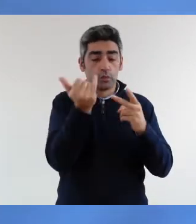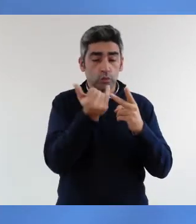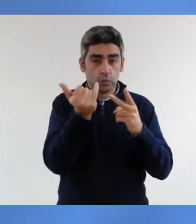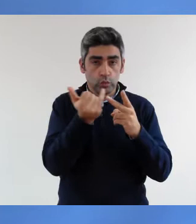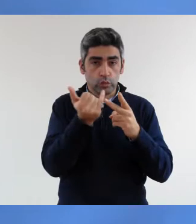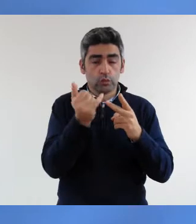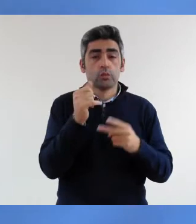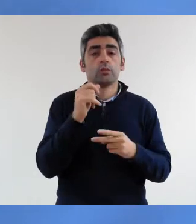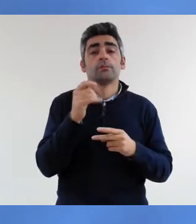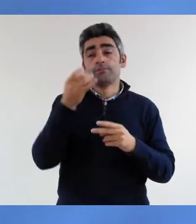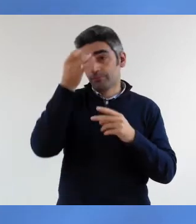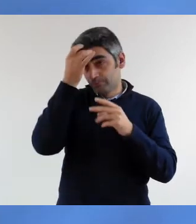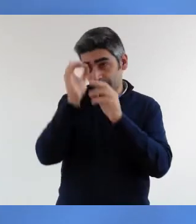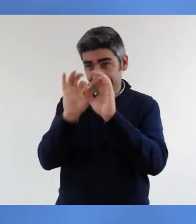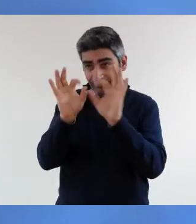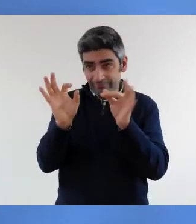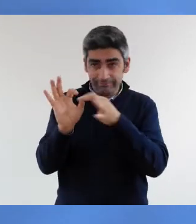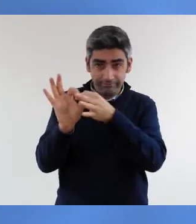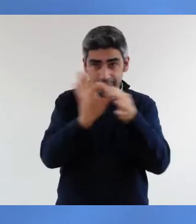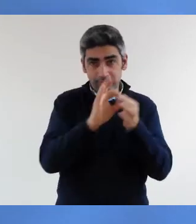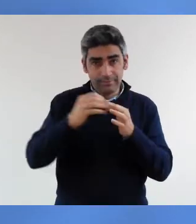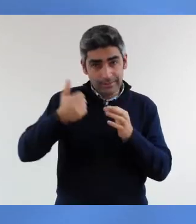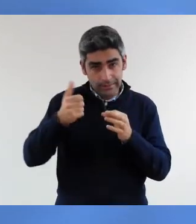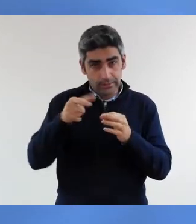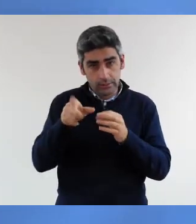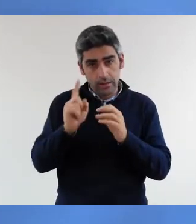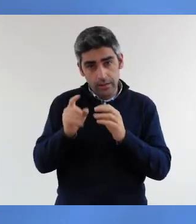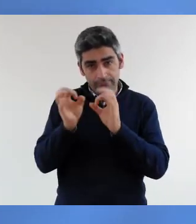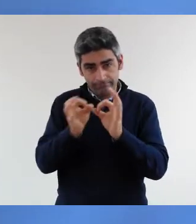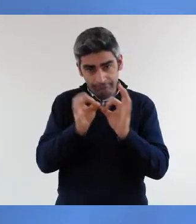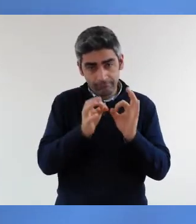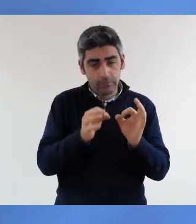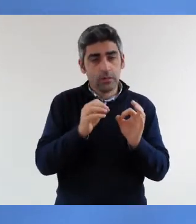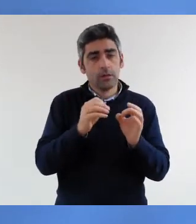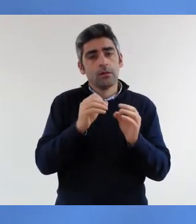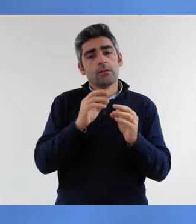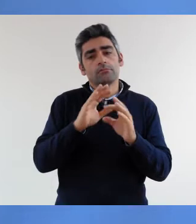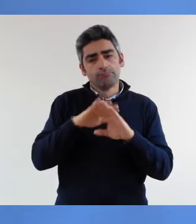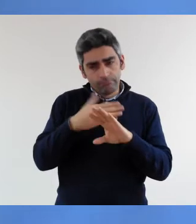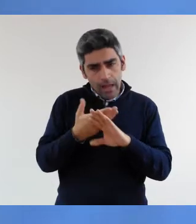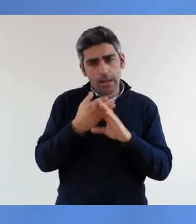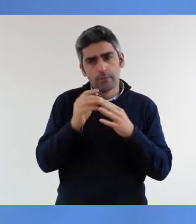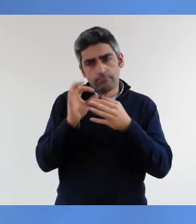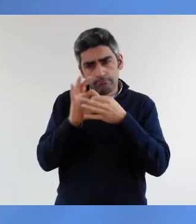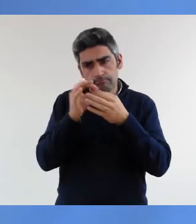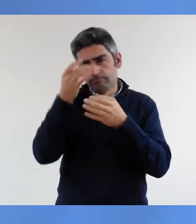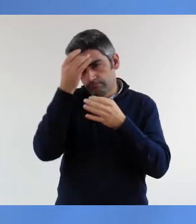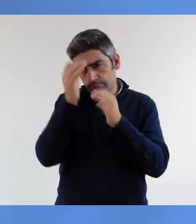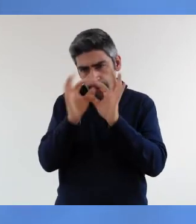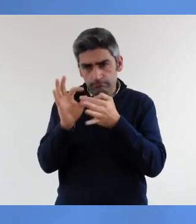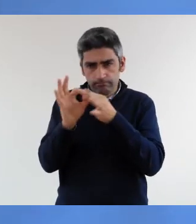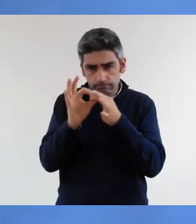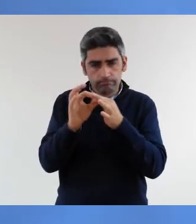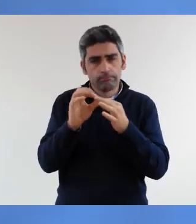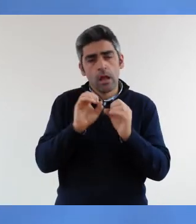saúde segundo ela além desses consensos se deseja concretizadas